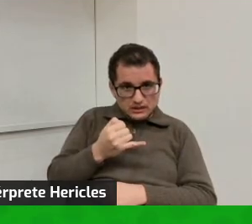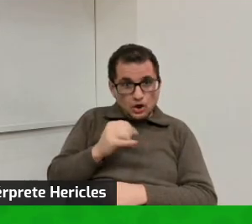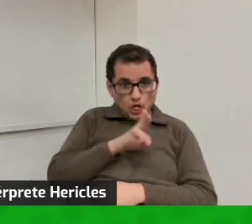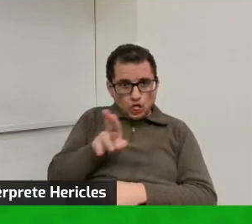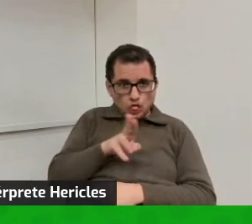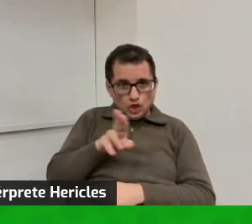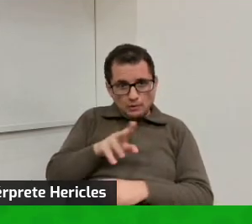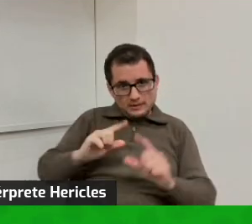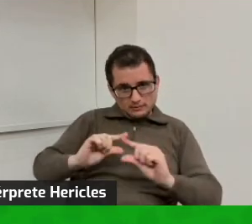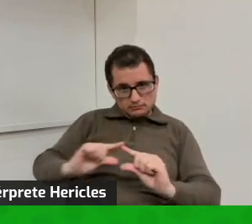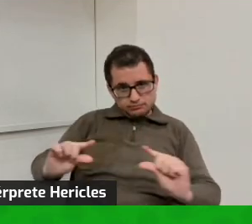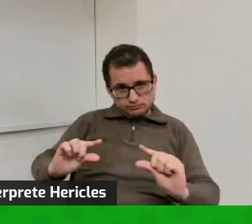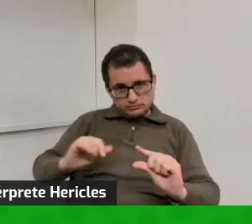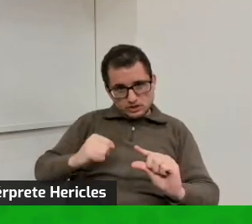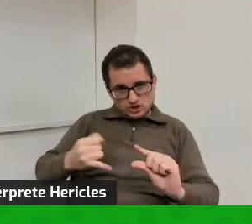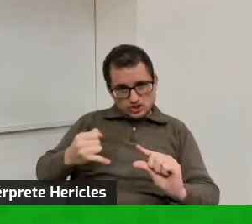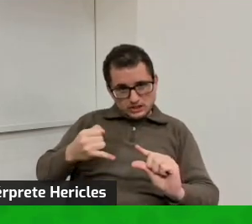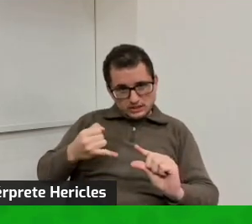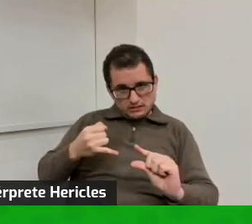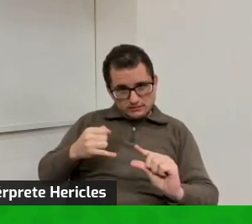aqui, da minha planilha que ele vai buscar,